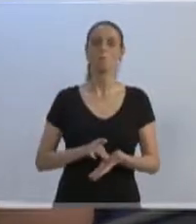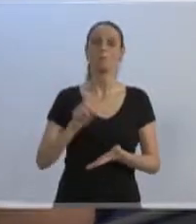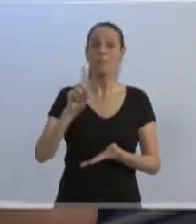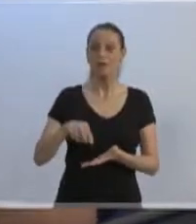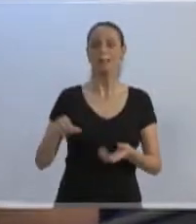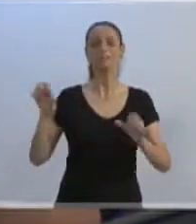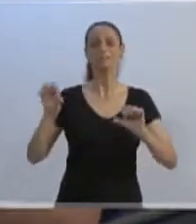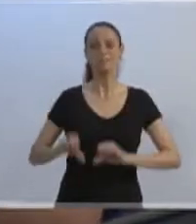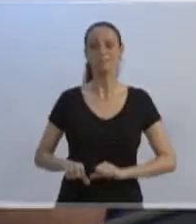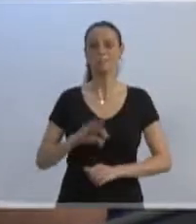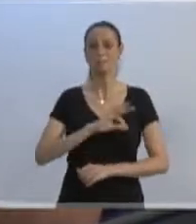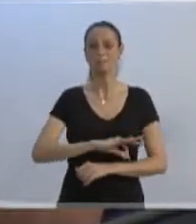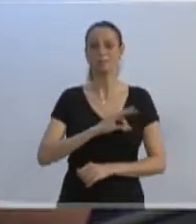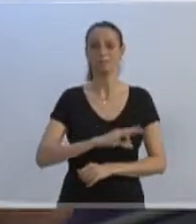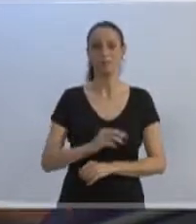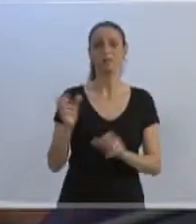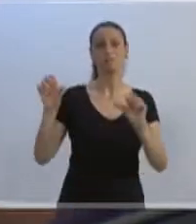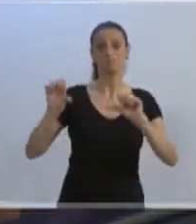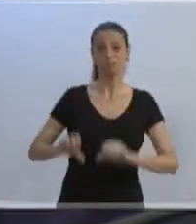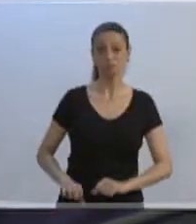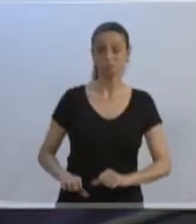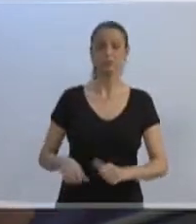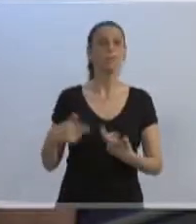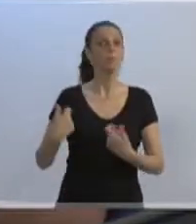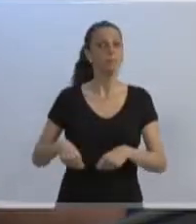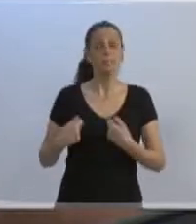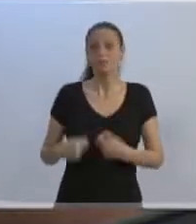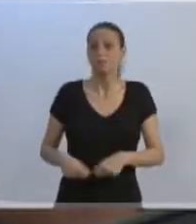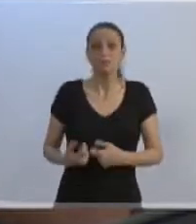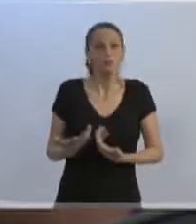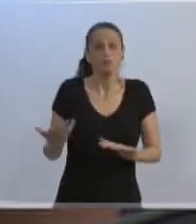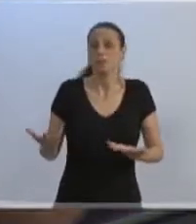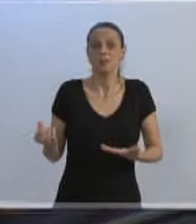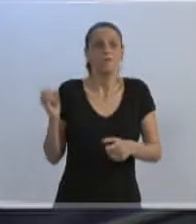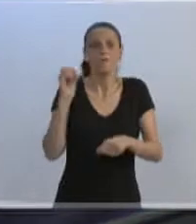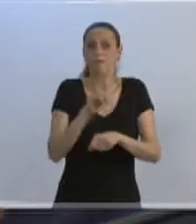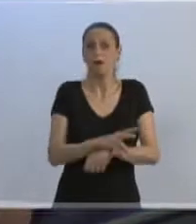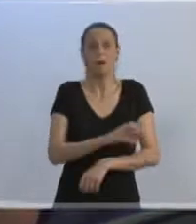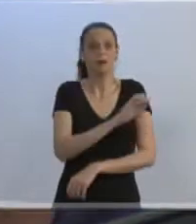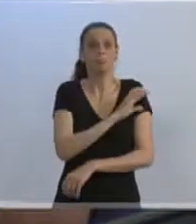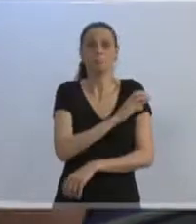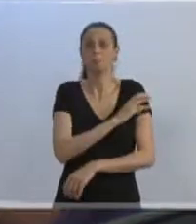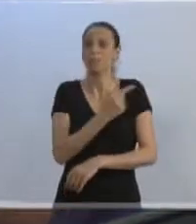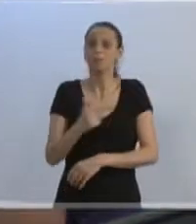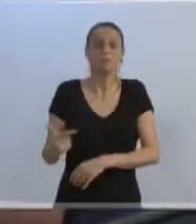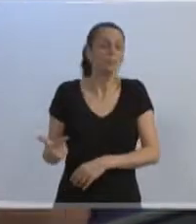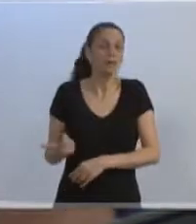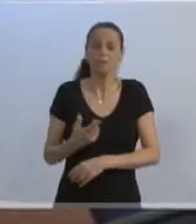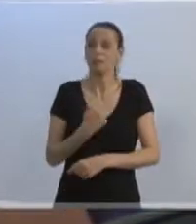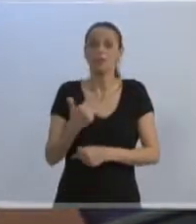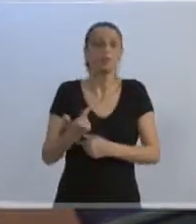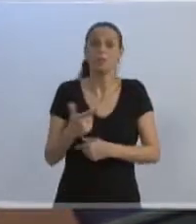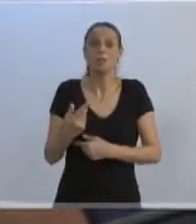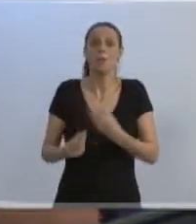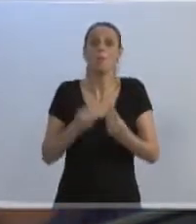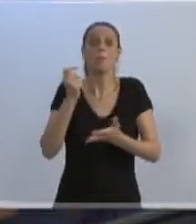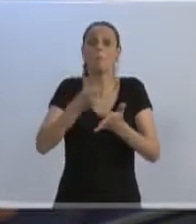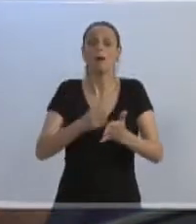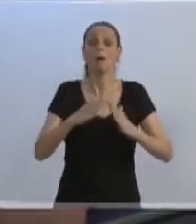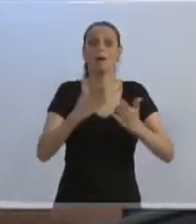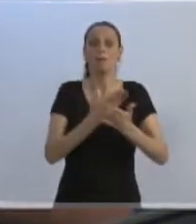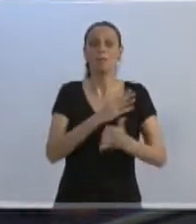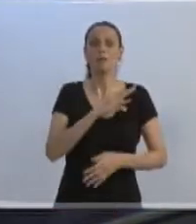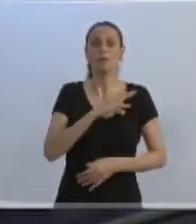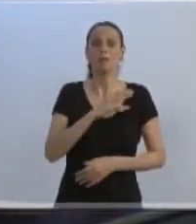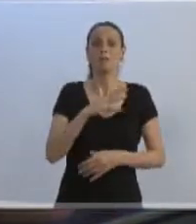financeira néel seja aqueles que realmente estão desassistidos é que não tem condição alguma é que ganha um salário